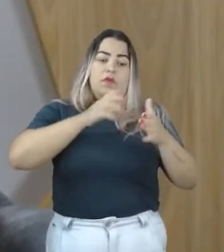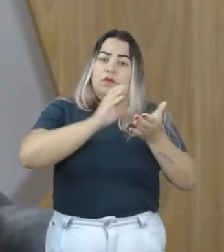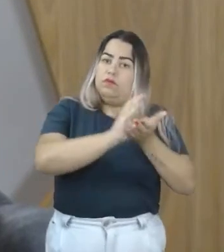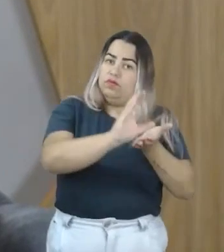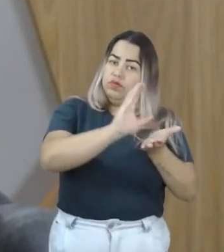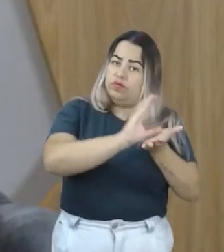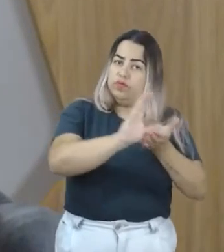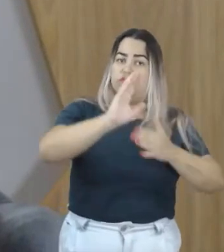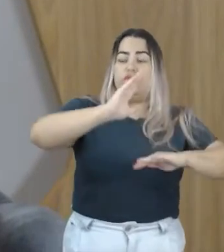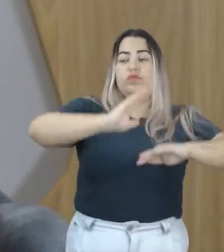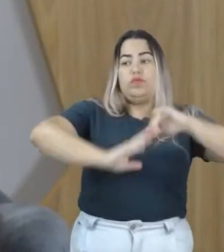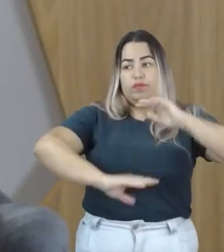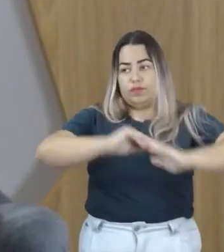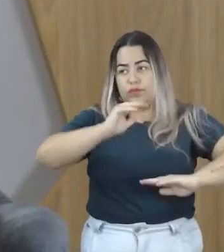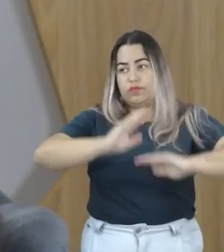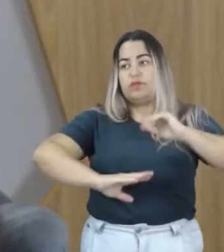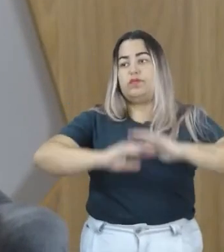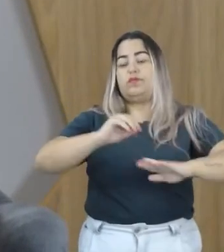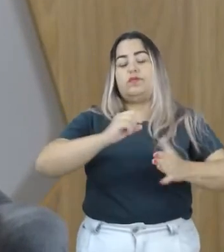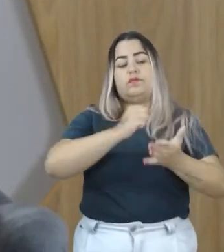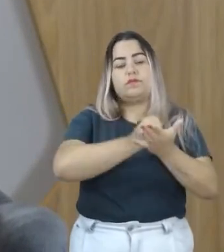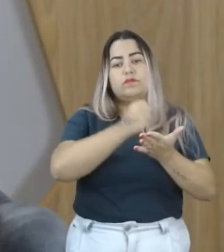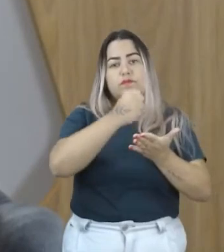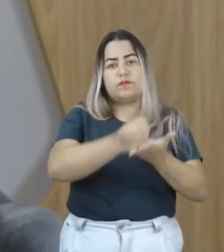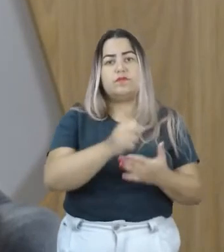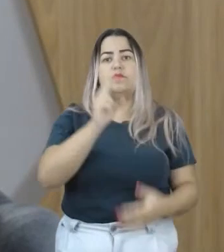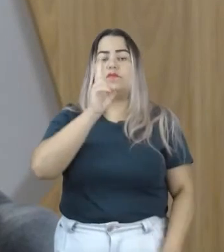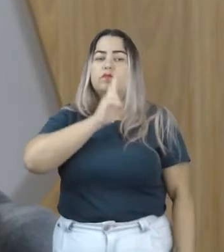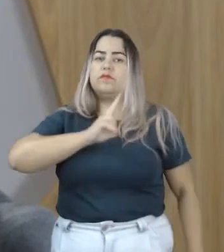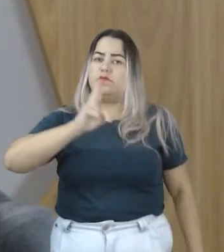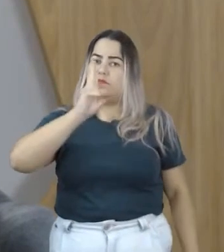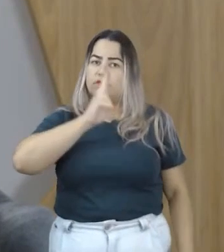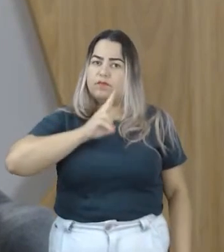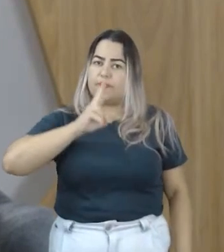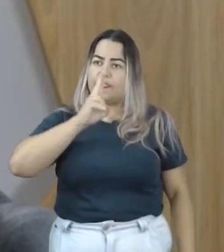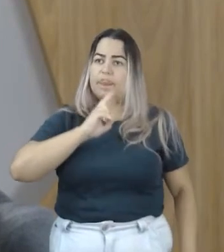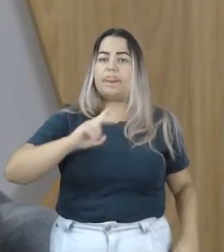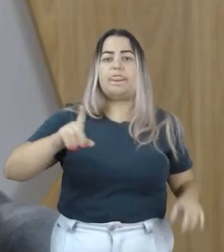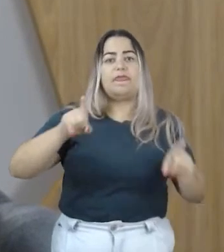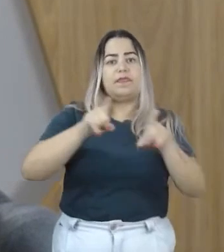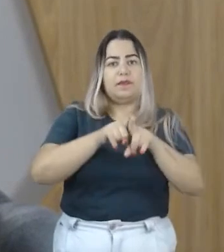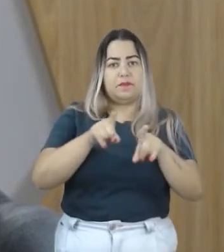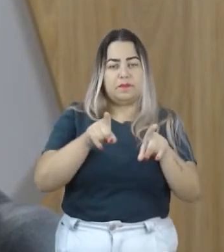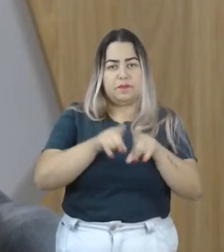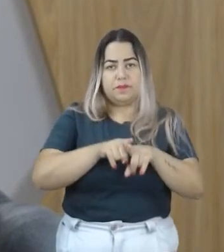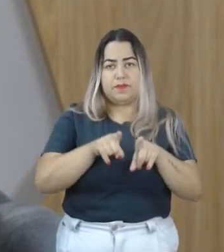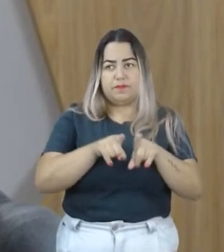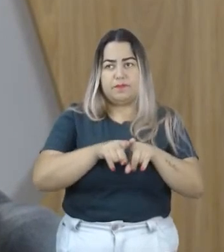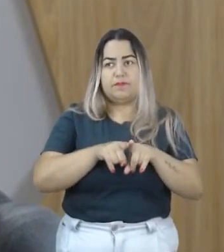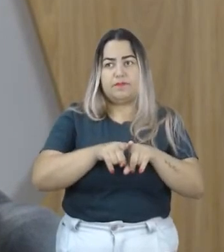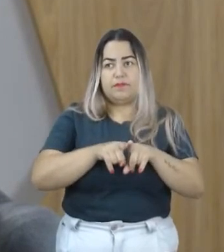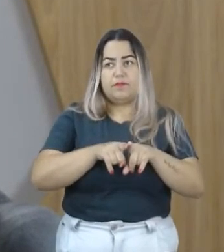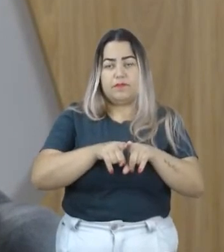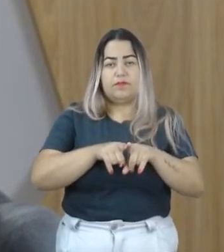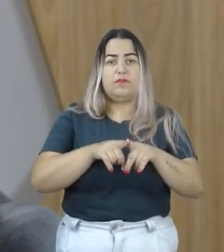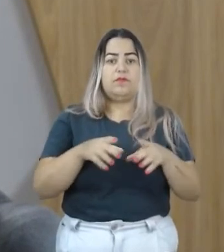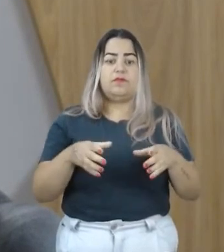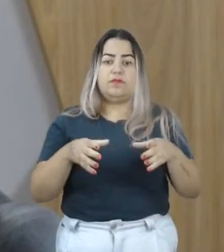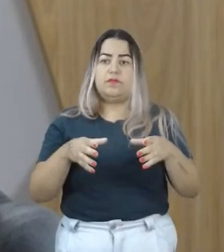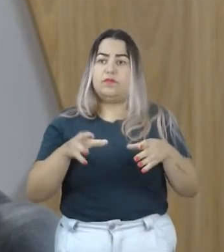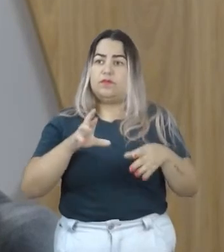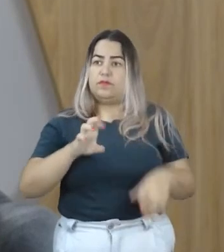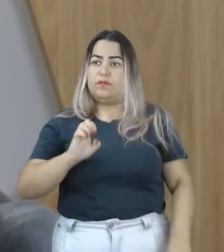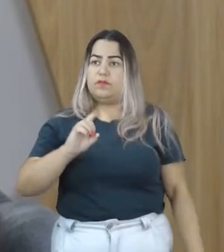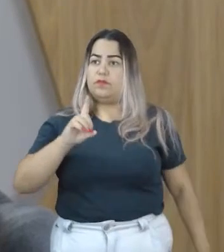formação de profissionais, na contratação emergencial e também na infraestrutura da rede.